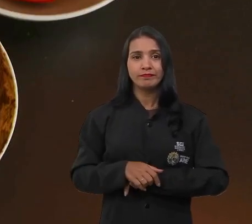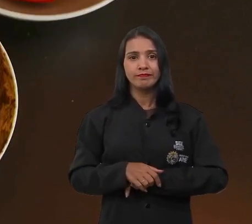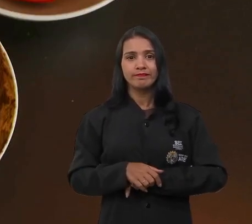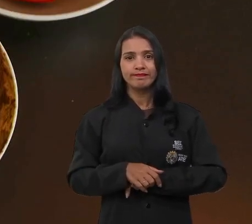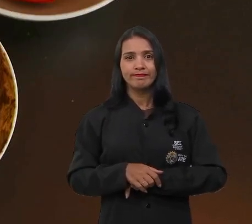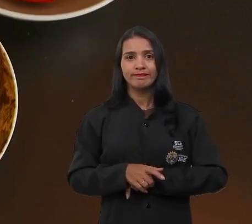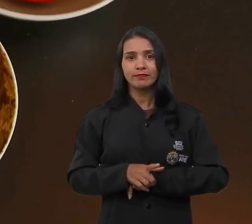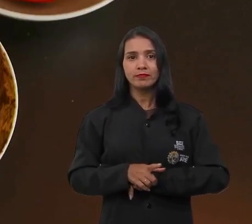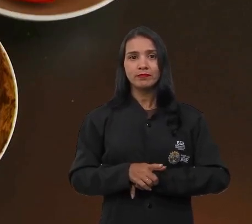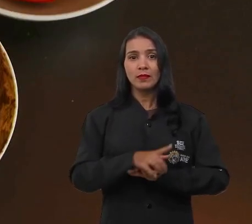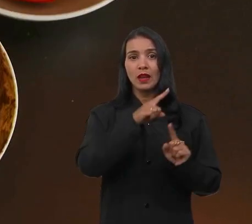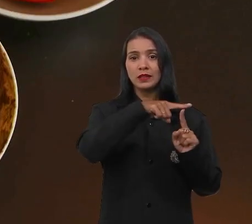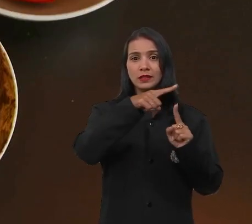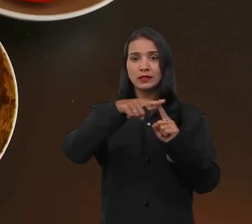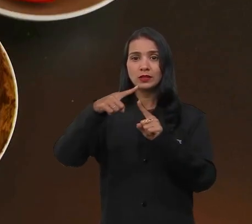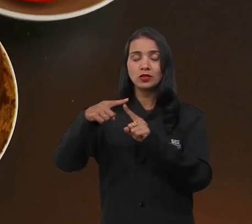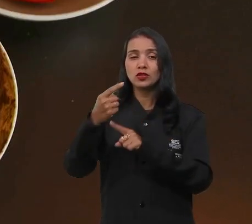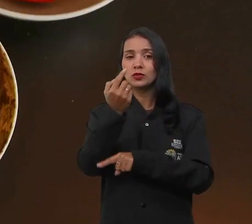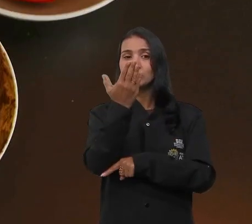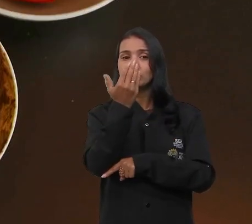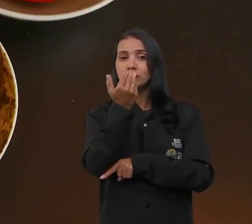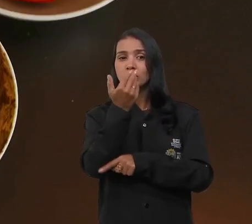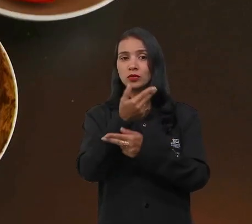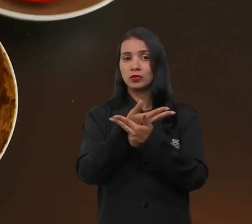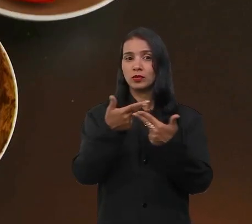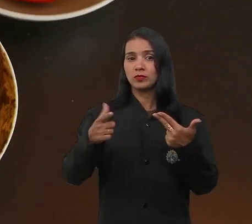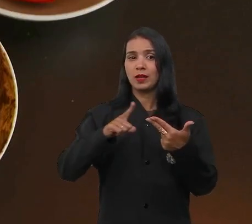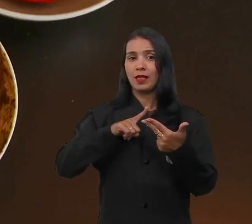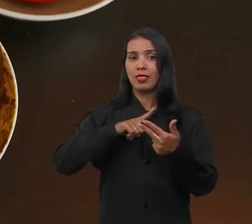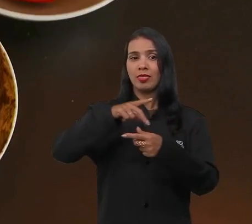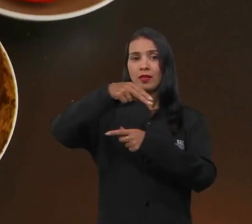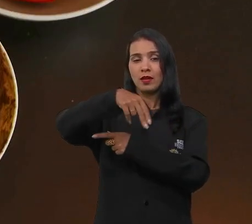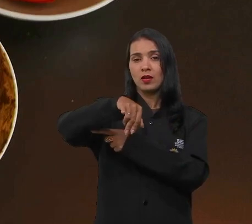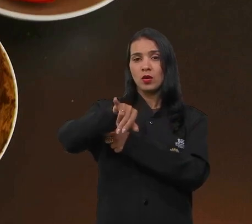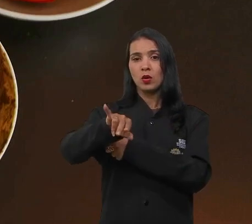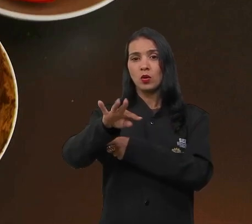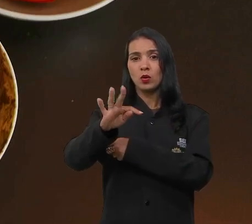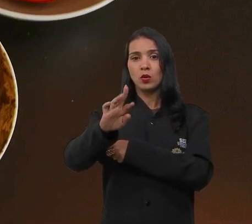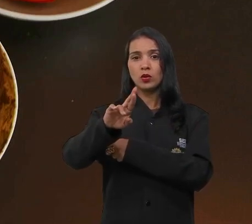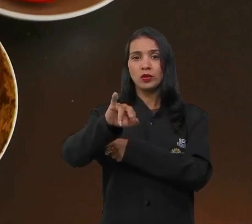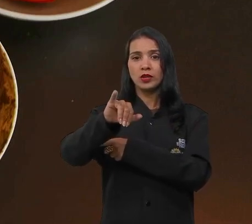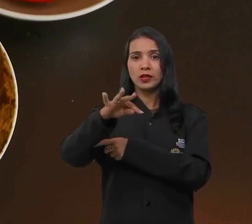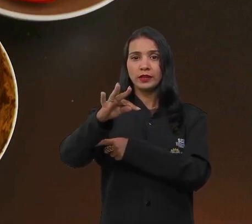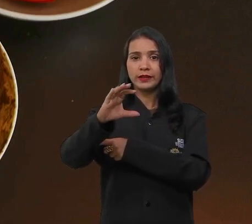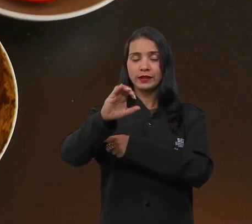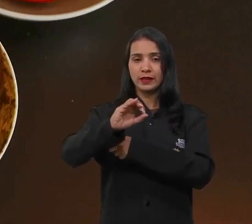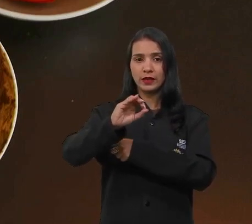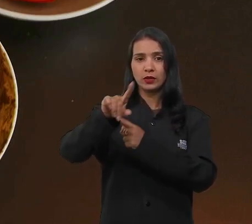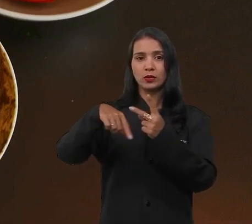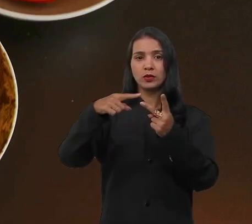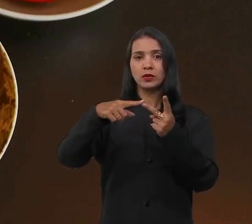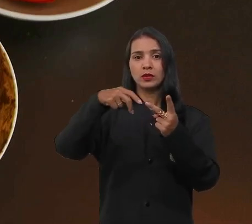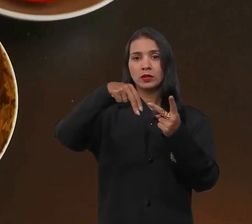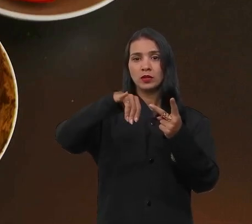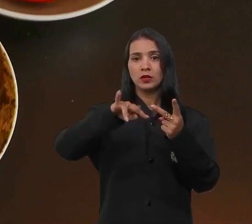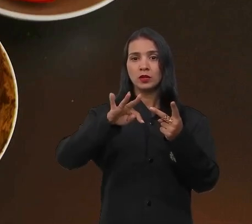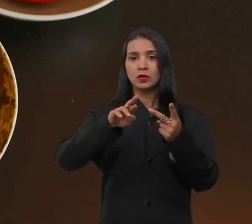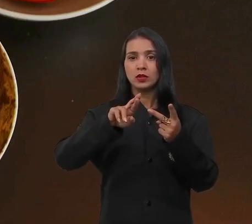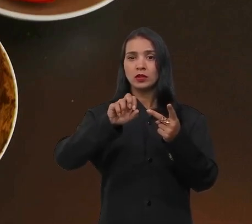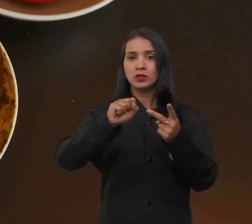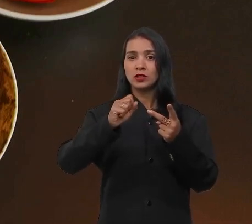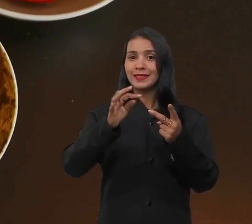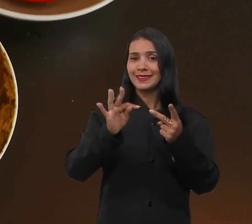ter o nitrito e o nitrato, né, que serve ali para conservar a cor e evitar a proliferação de